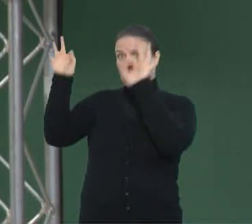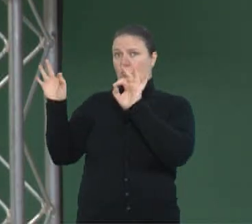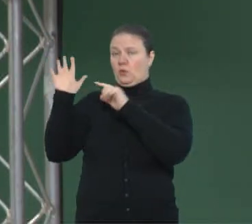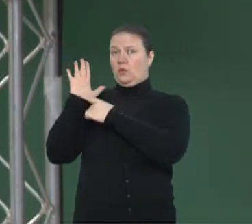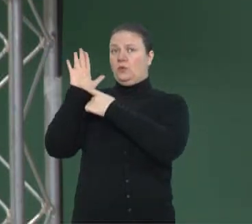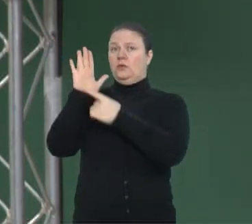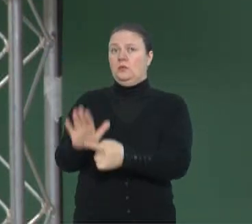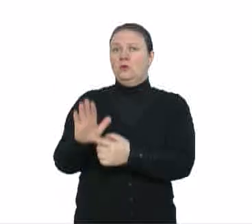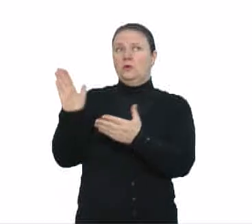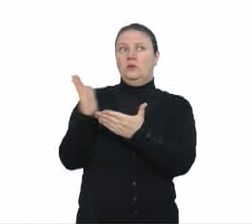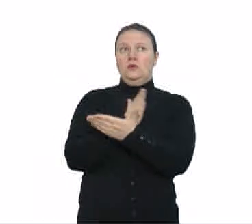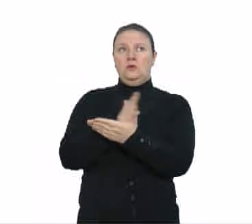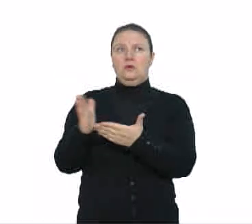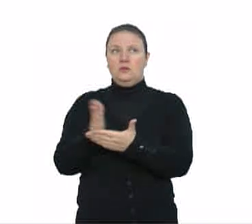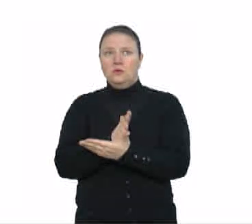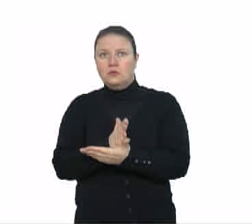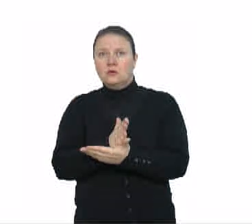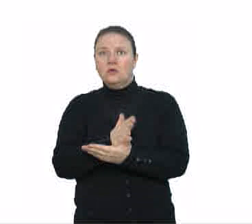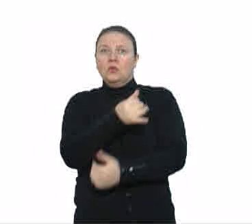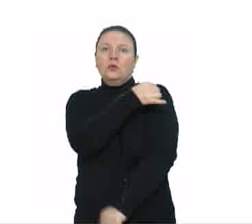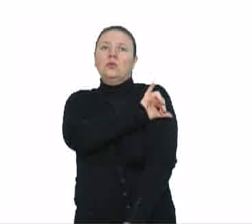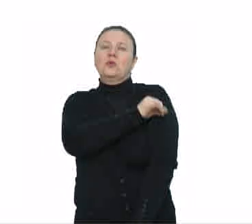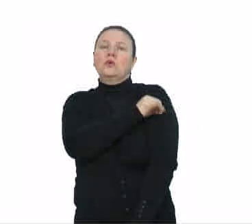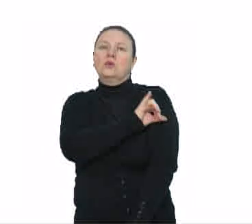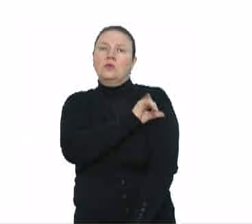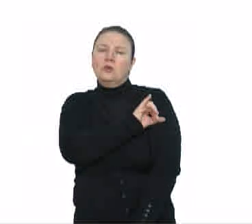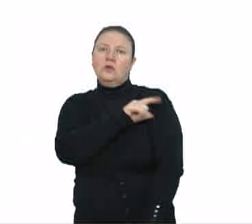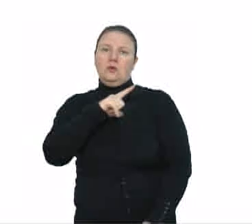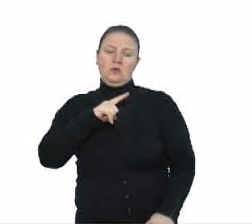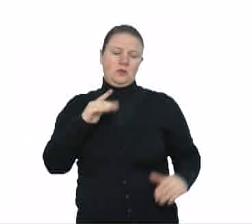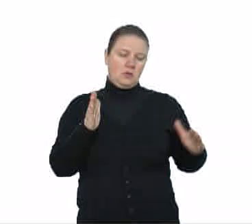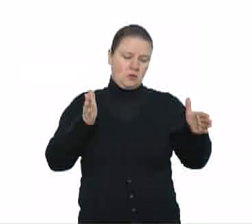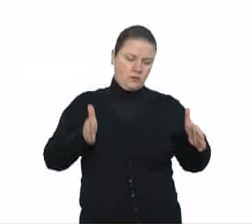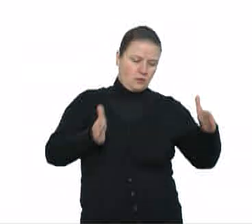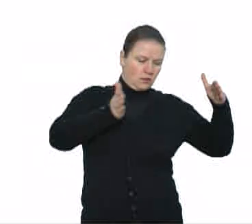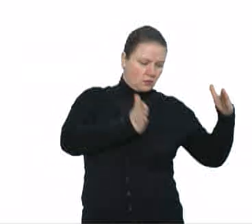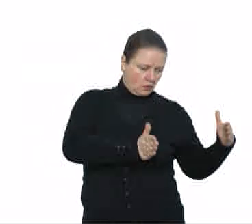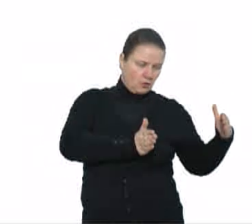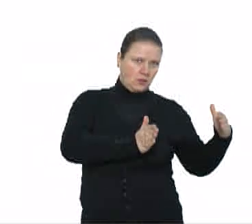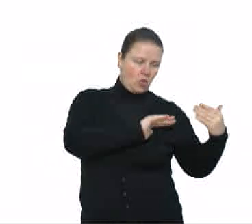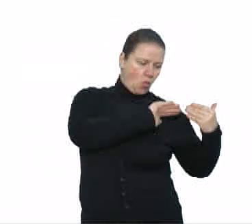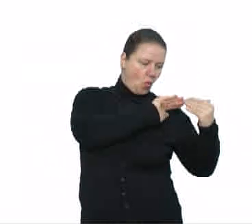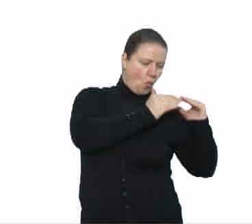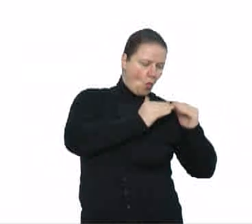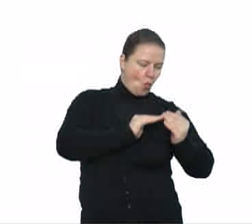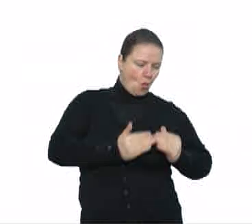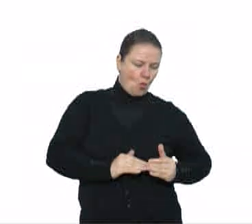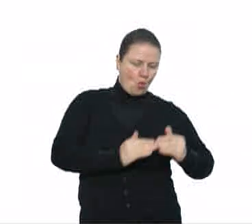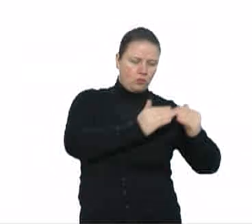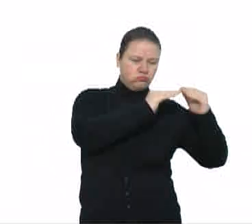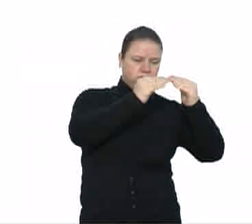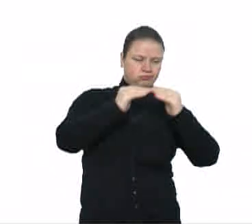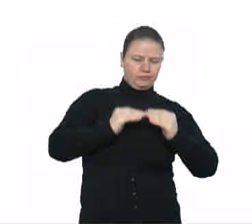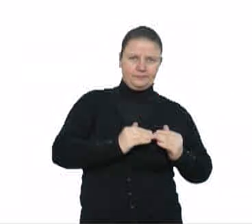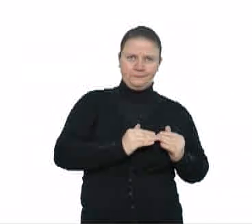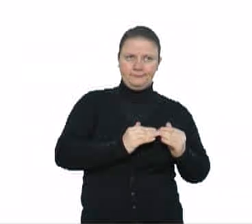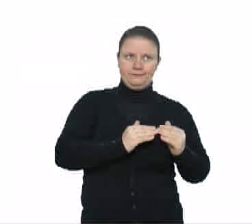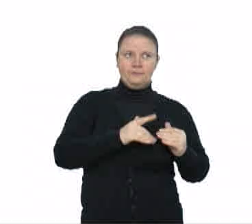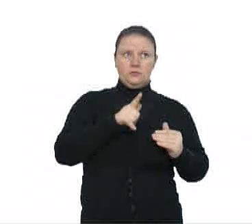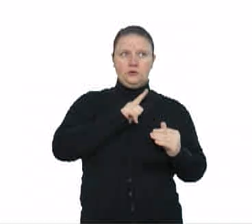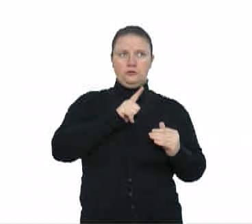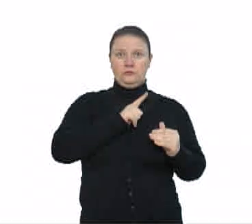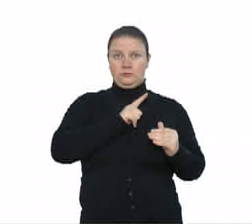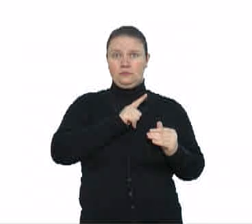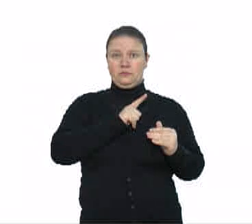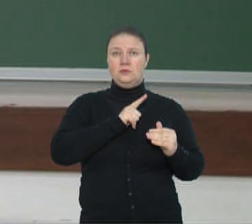uma divisão de condomínios no Rio de Janeiro, o qual você tem, em um lado, o que a gente poderia chamar de slum,